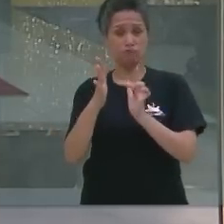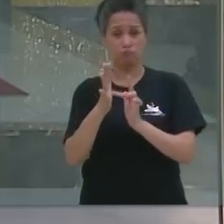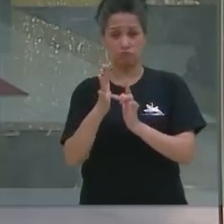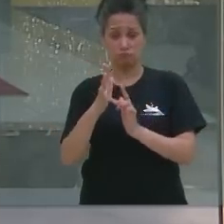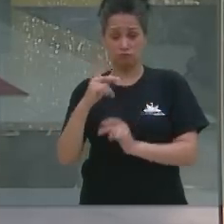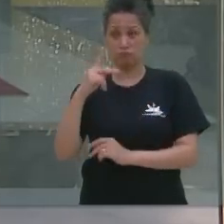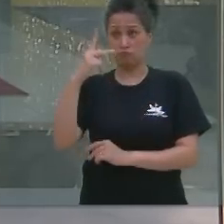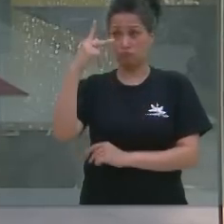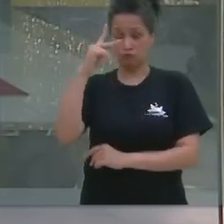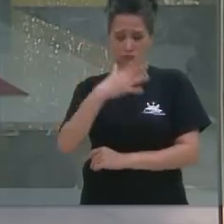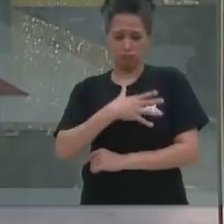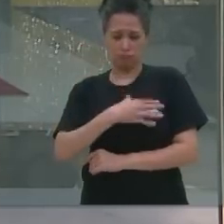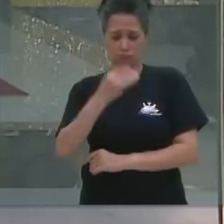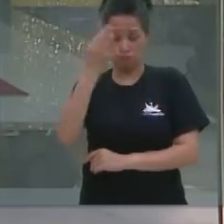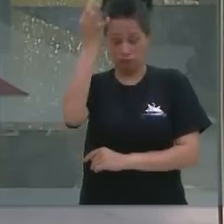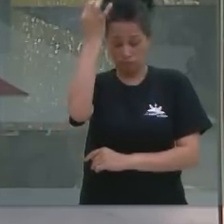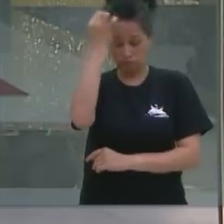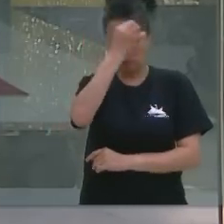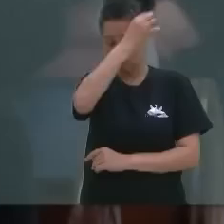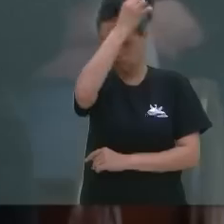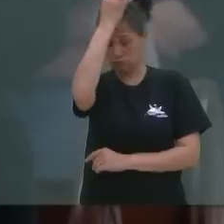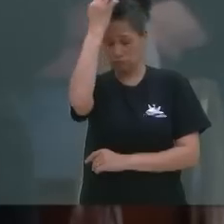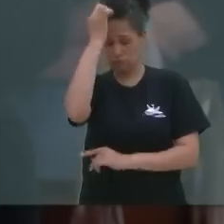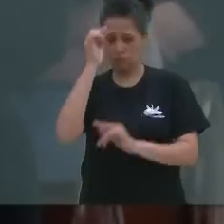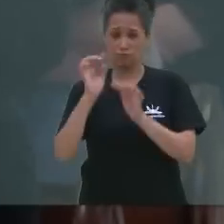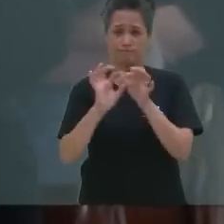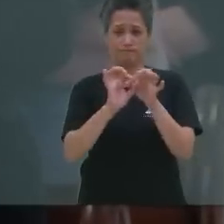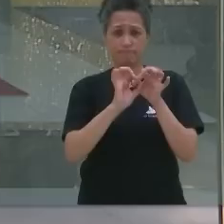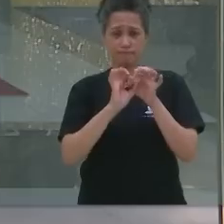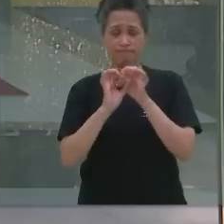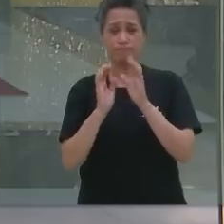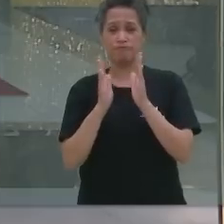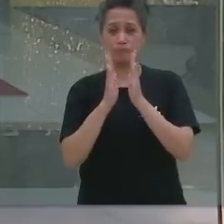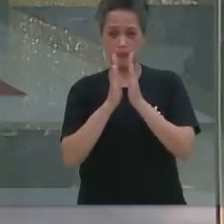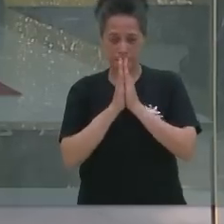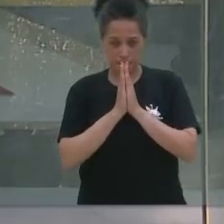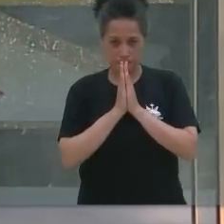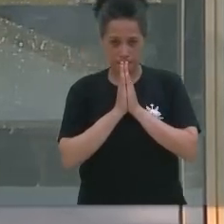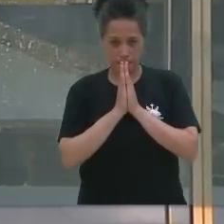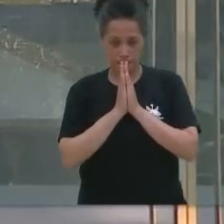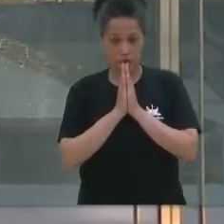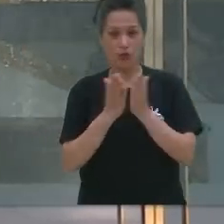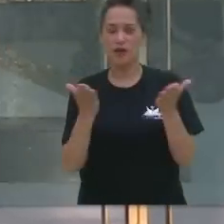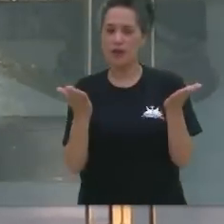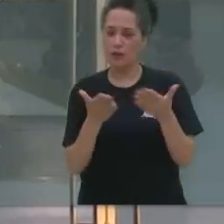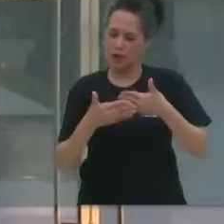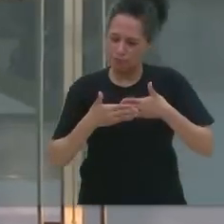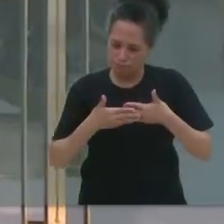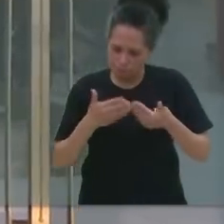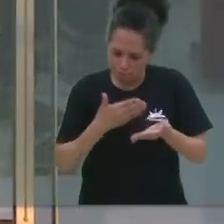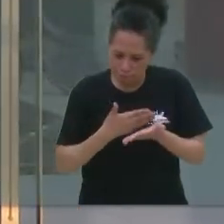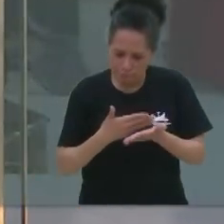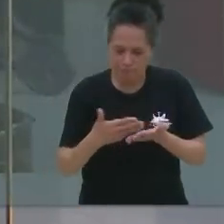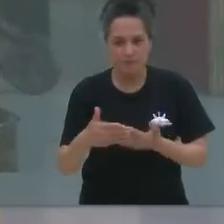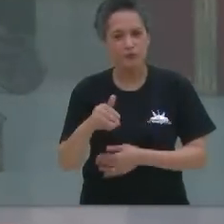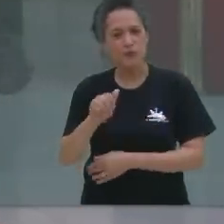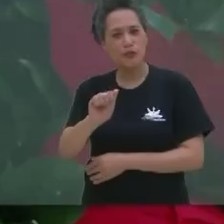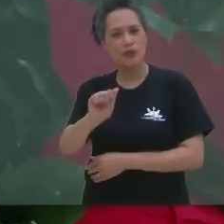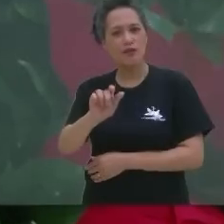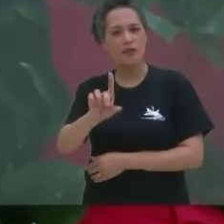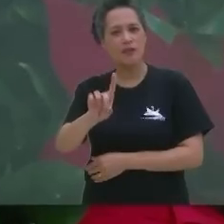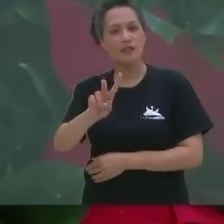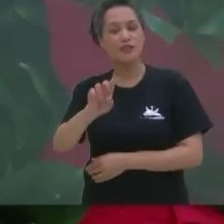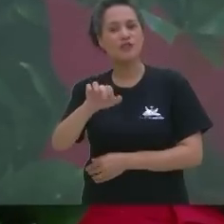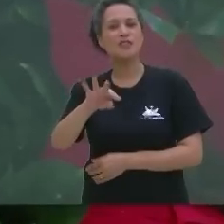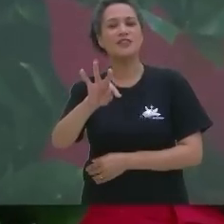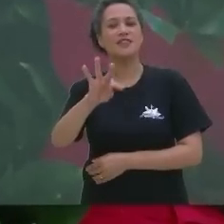Filho, na unidade do Espírito Santo. Amém. Nós abrimos um advento com a coroa